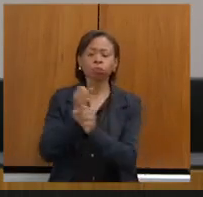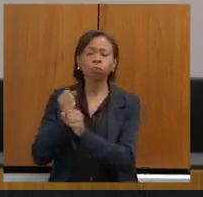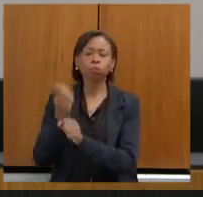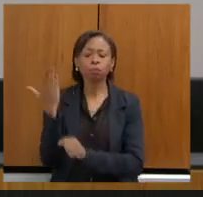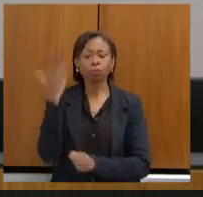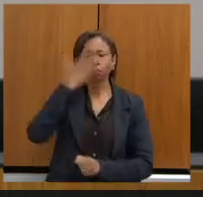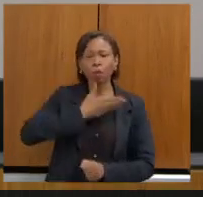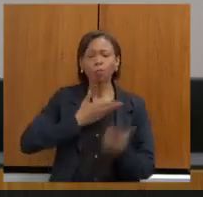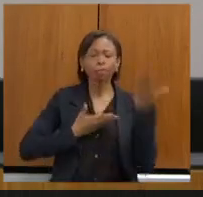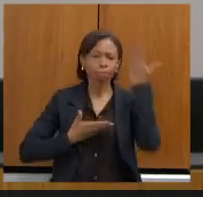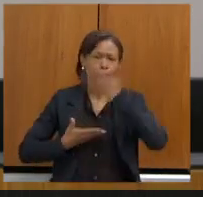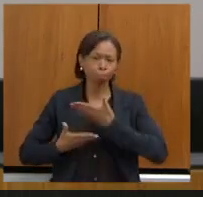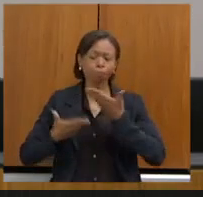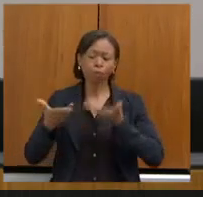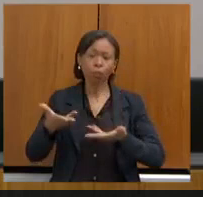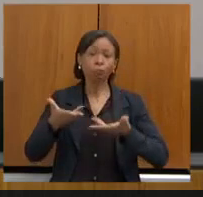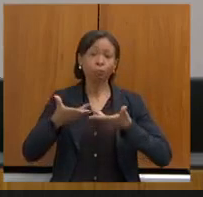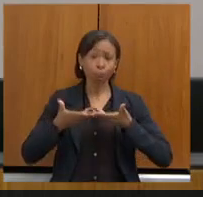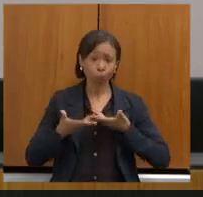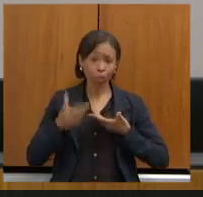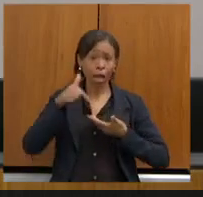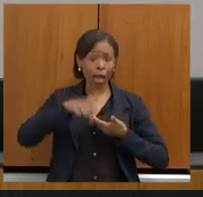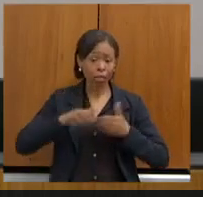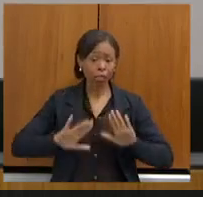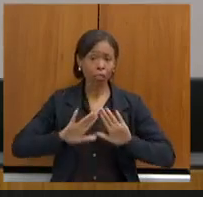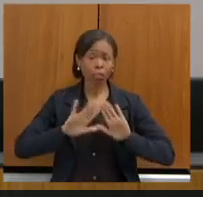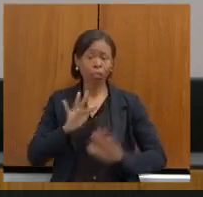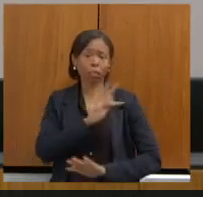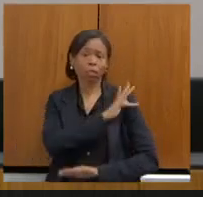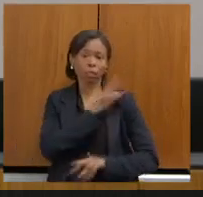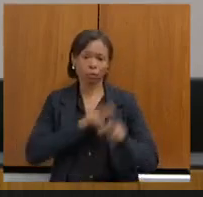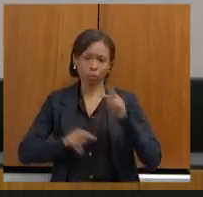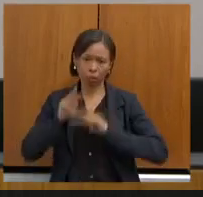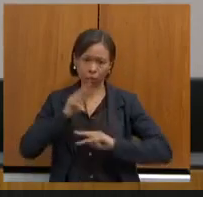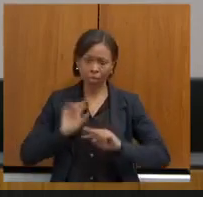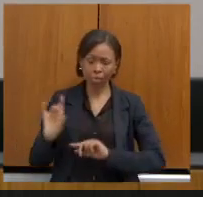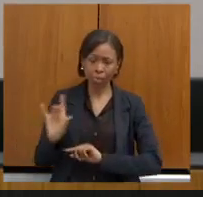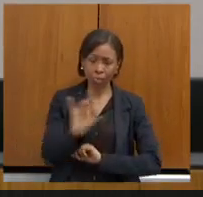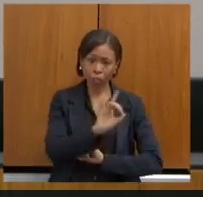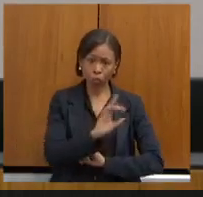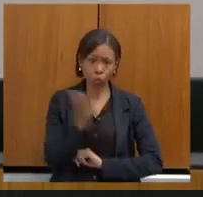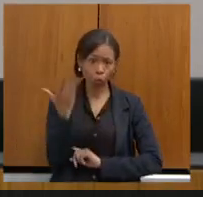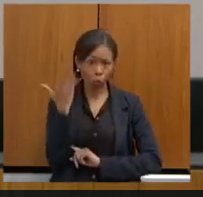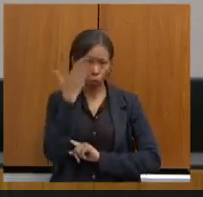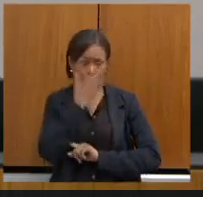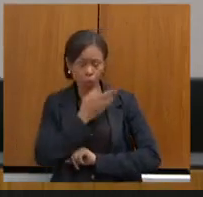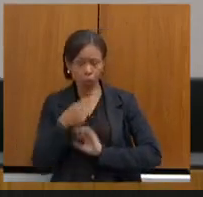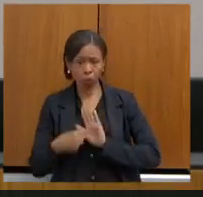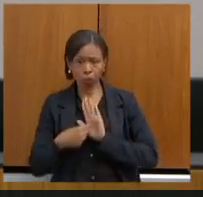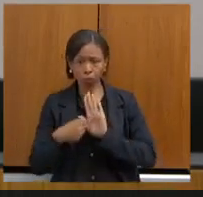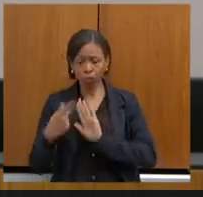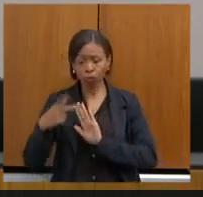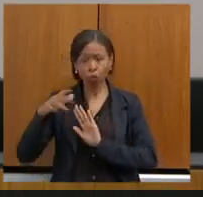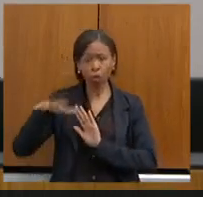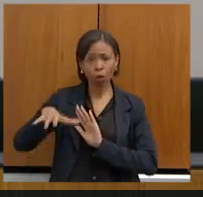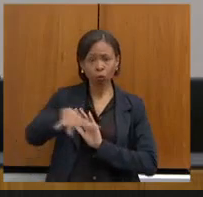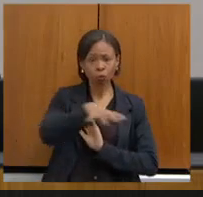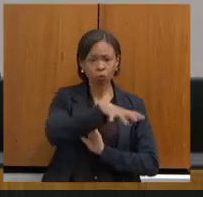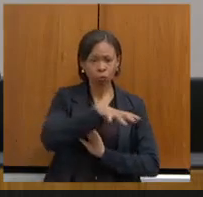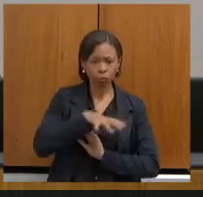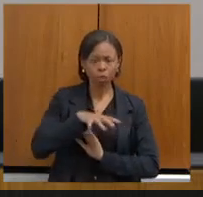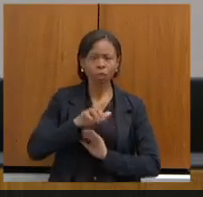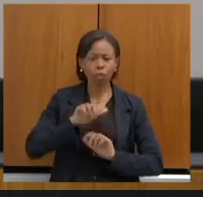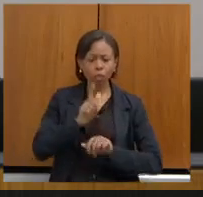fiscaliza as autoridades convocadas informaram sobre a gestão das suas áreas com destaque para áreas para as ações adotadas